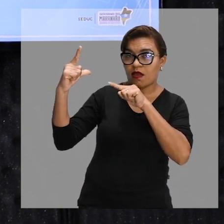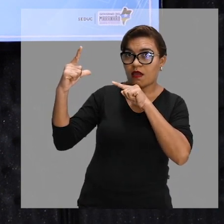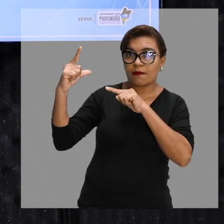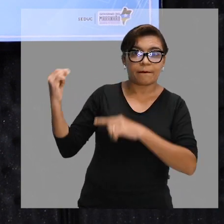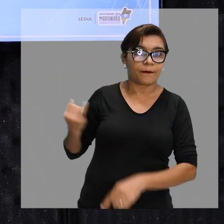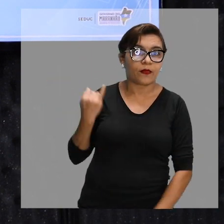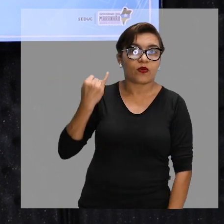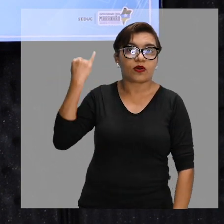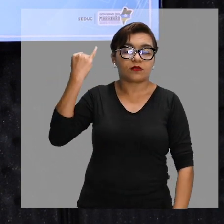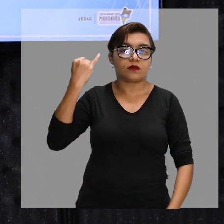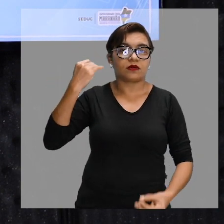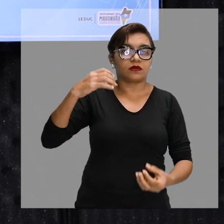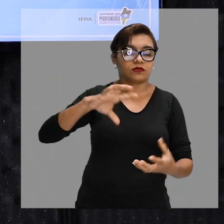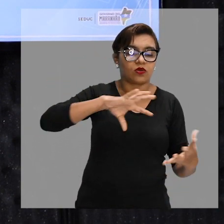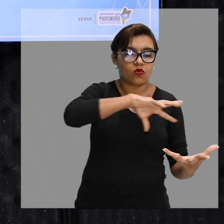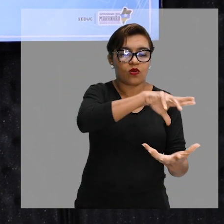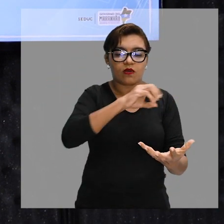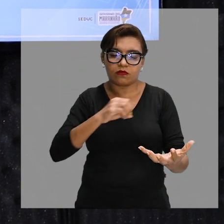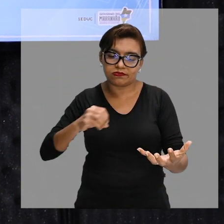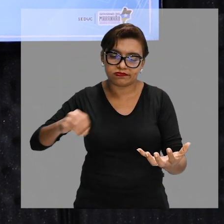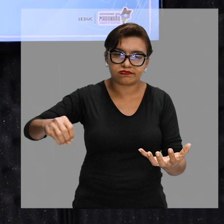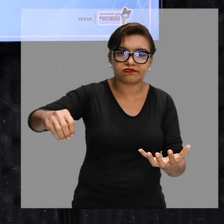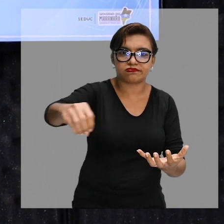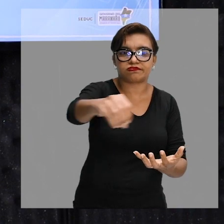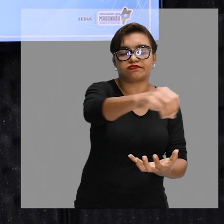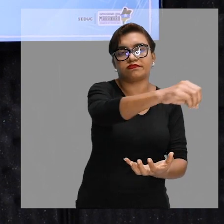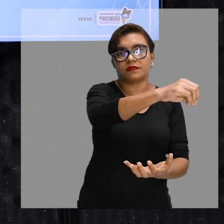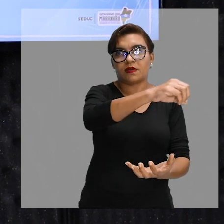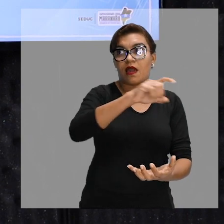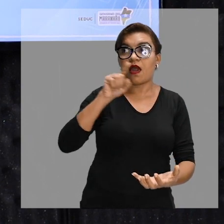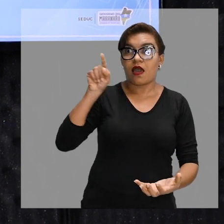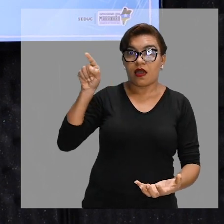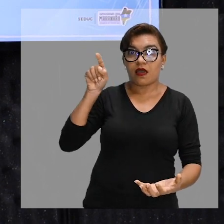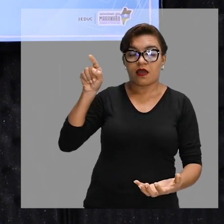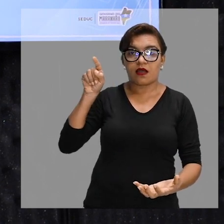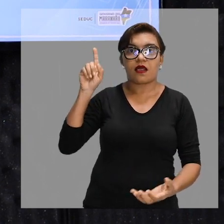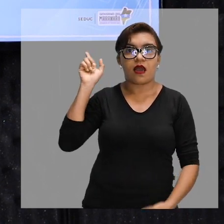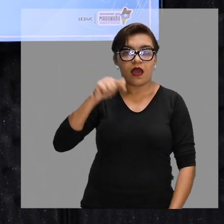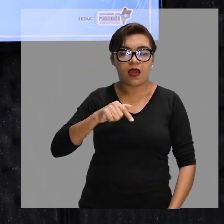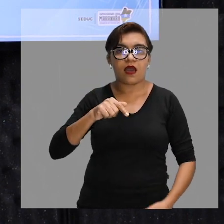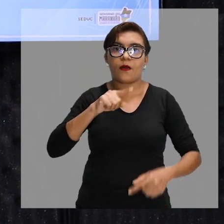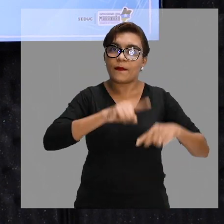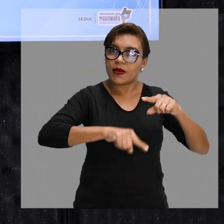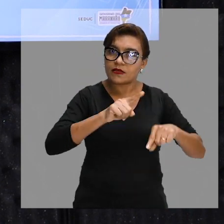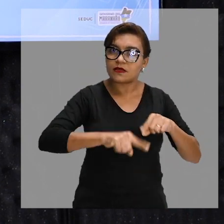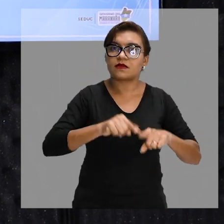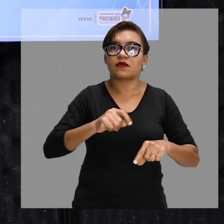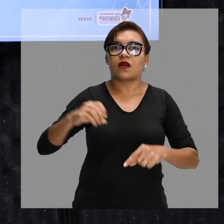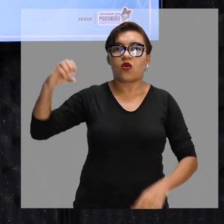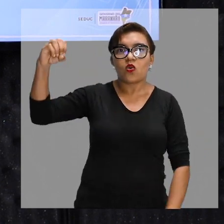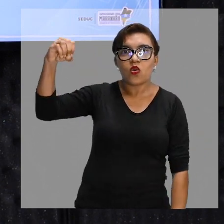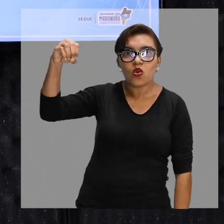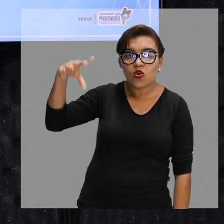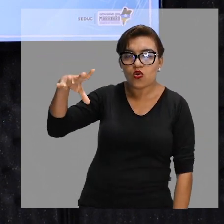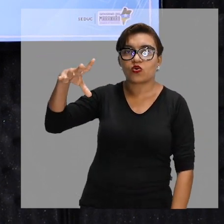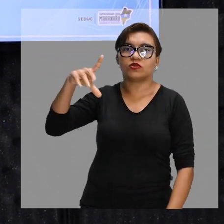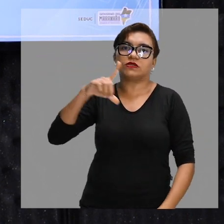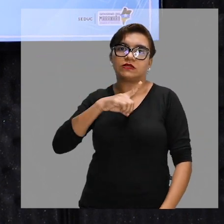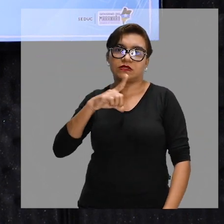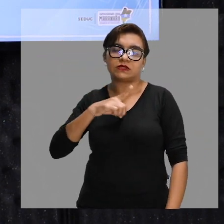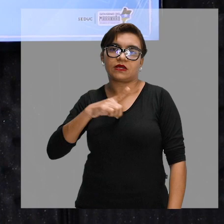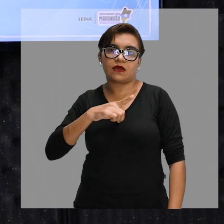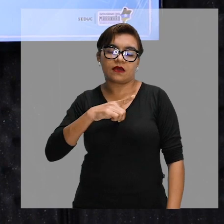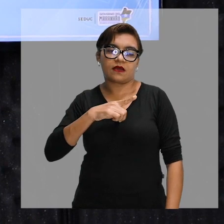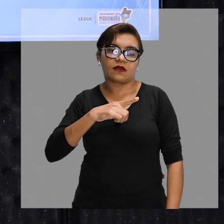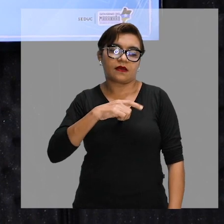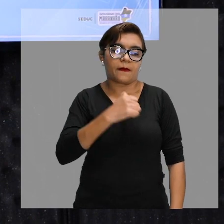solar, que é o Sol, ele é um corpo luminoso. Ou seja, ele é uma fonte